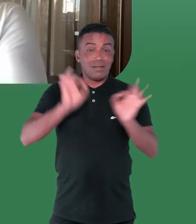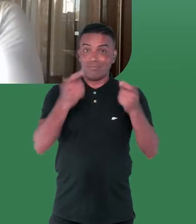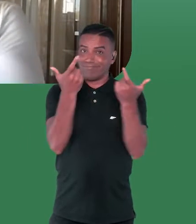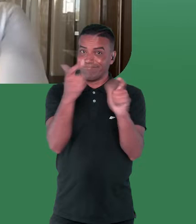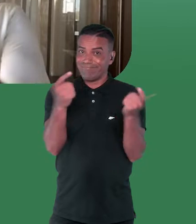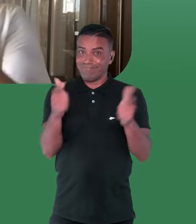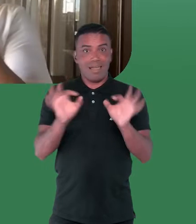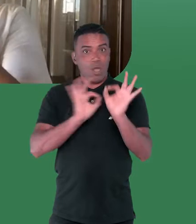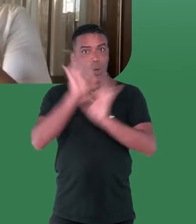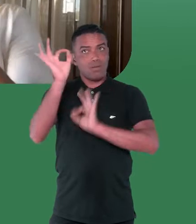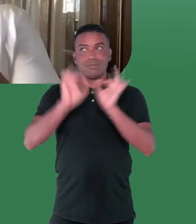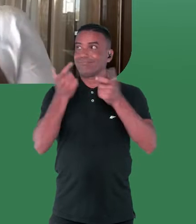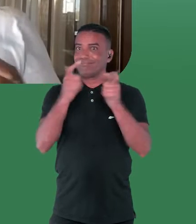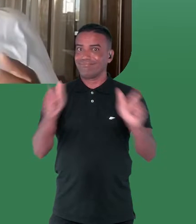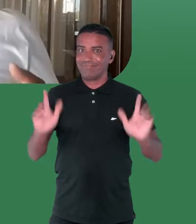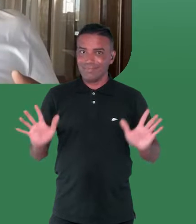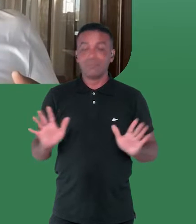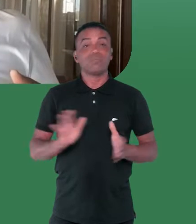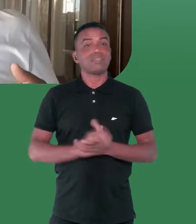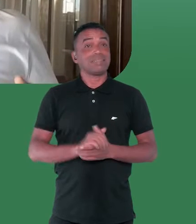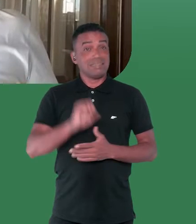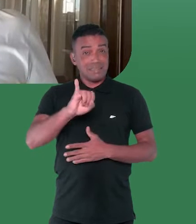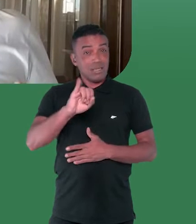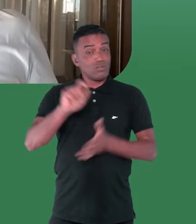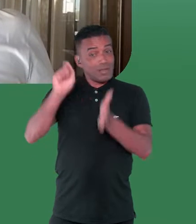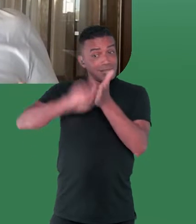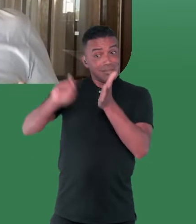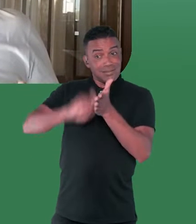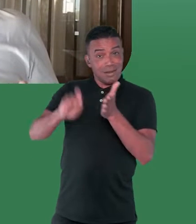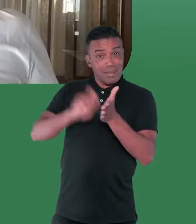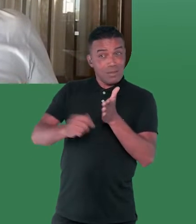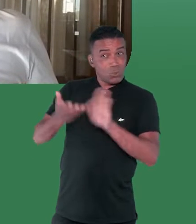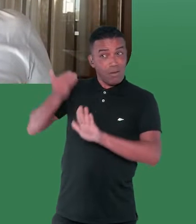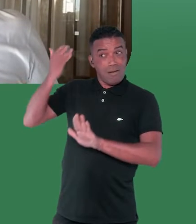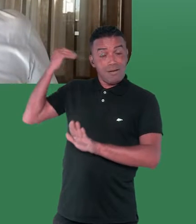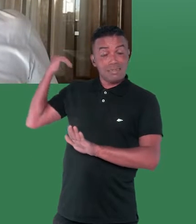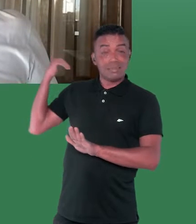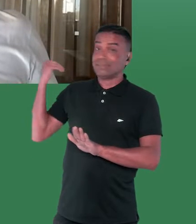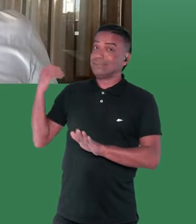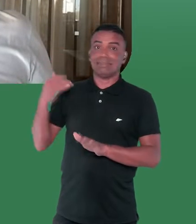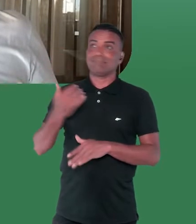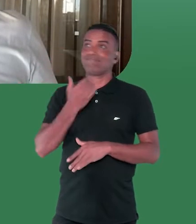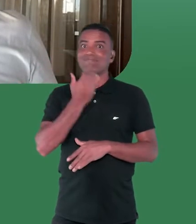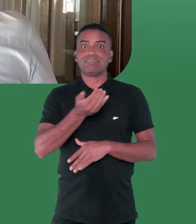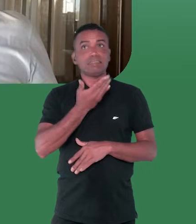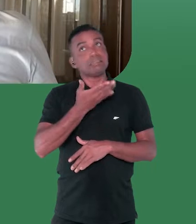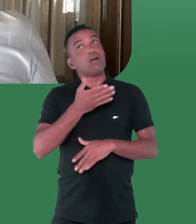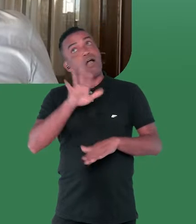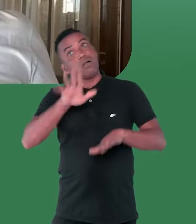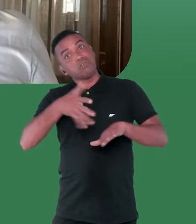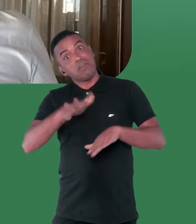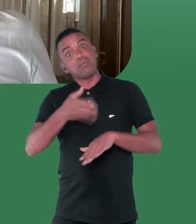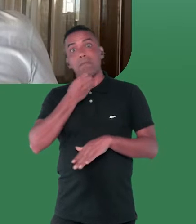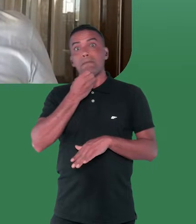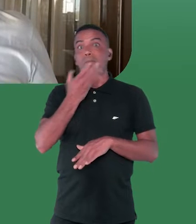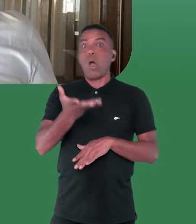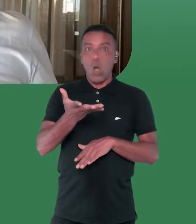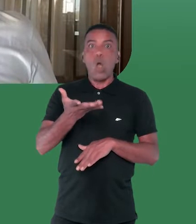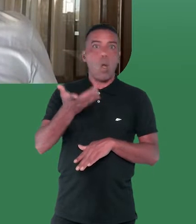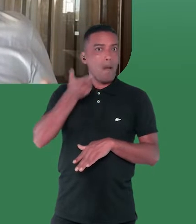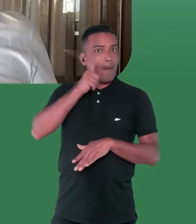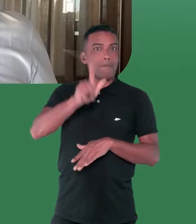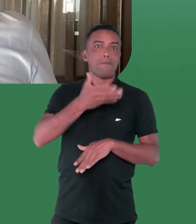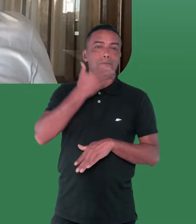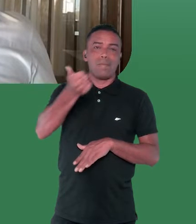ser desorganizado. Então, se eu tivesse anotado, provavelmente o trabalho pudesse ficar melhor, porque